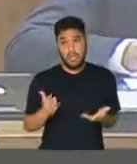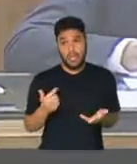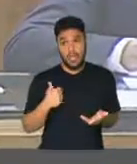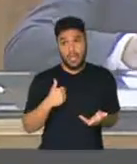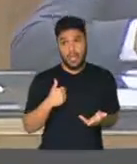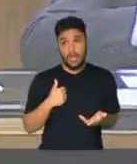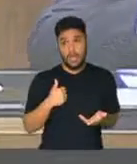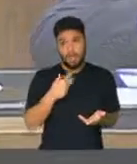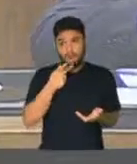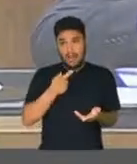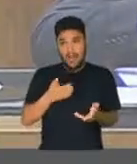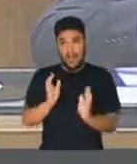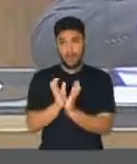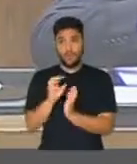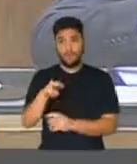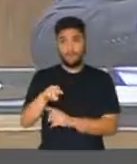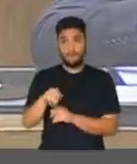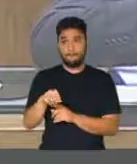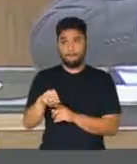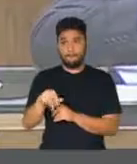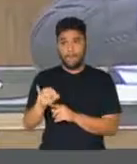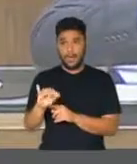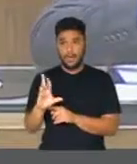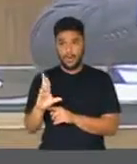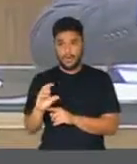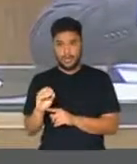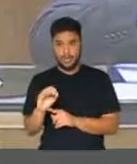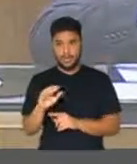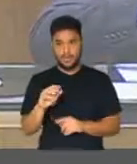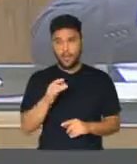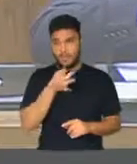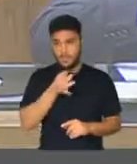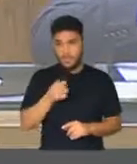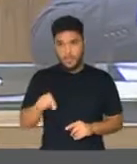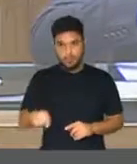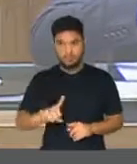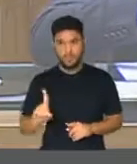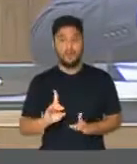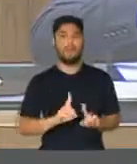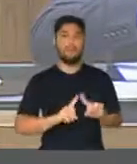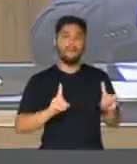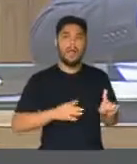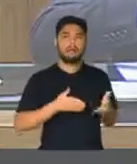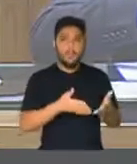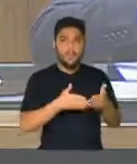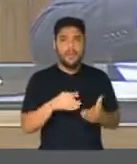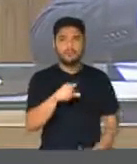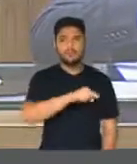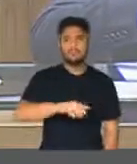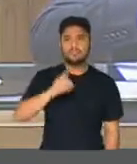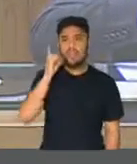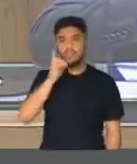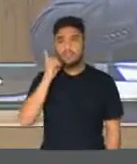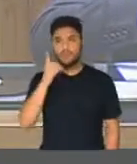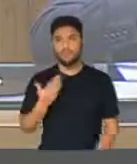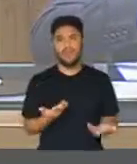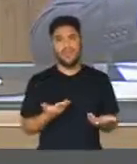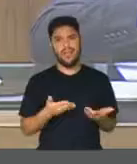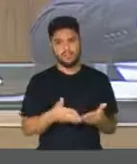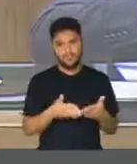falar pela maioria da casa, mas humildemente eu peço aos parlamentares que